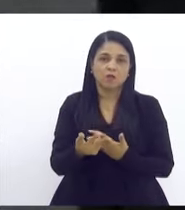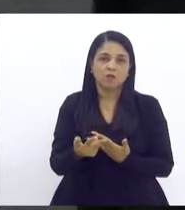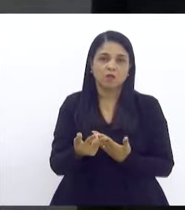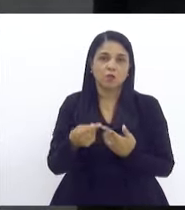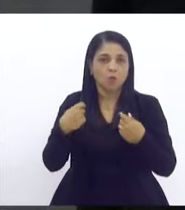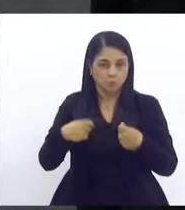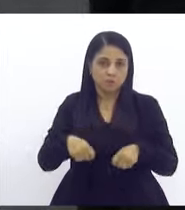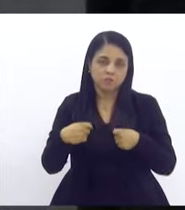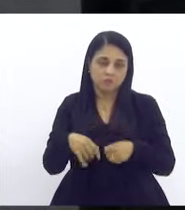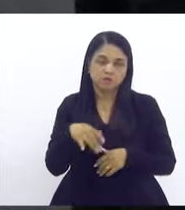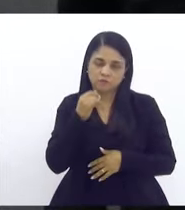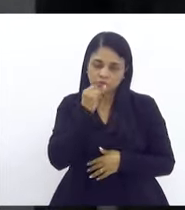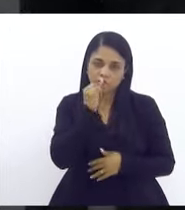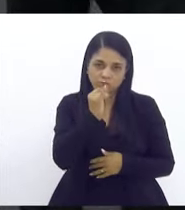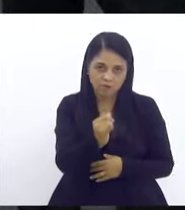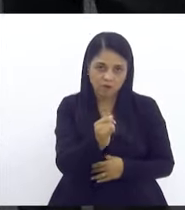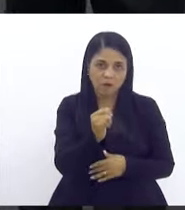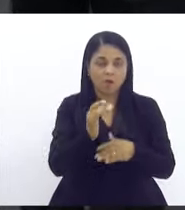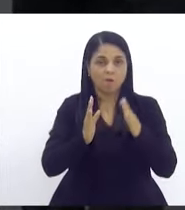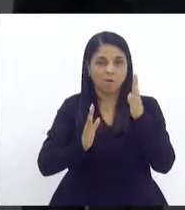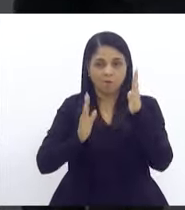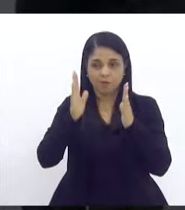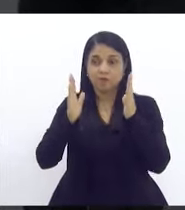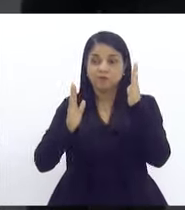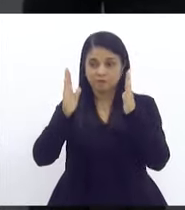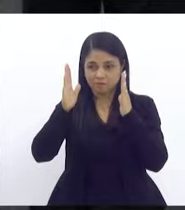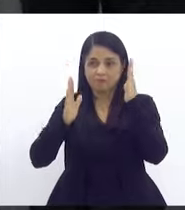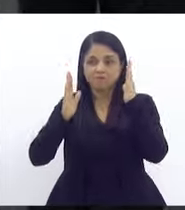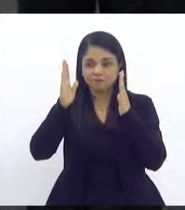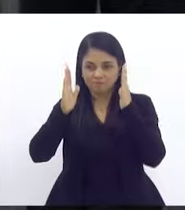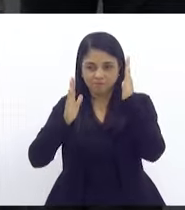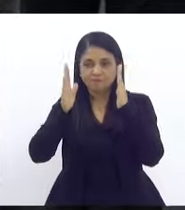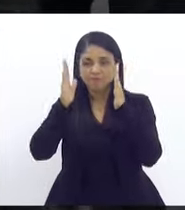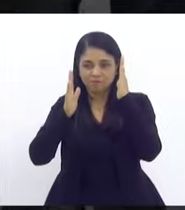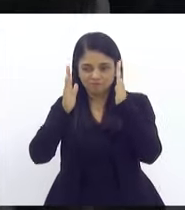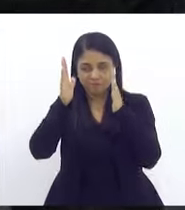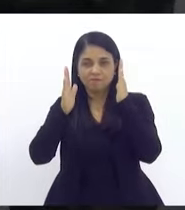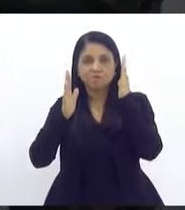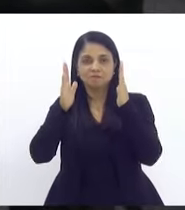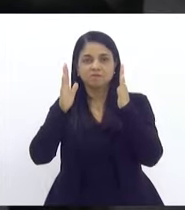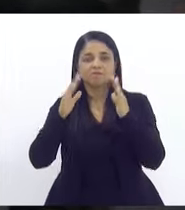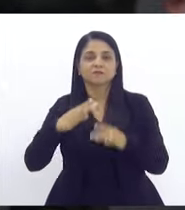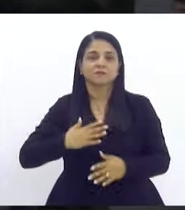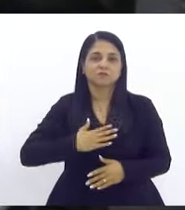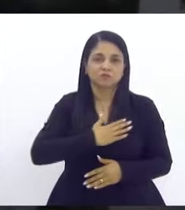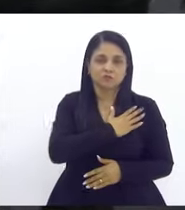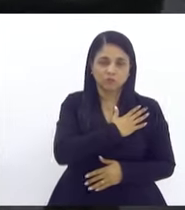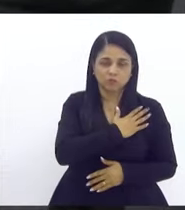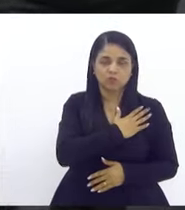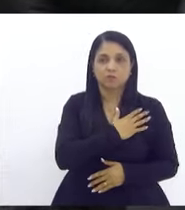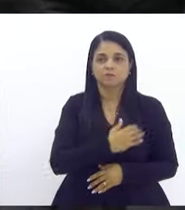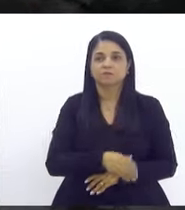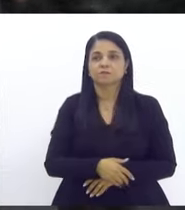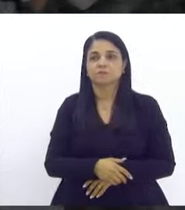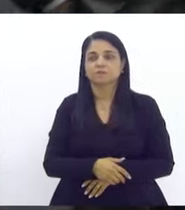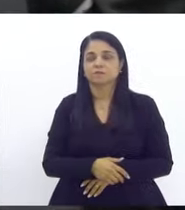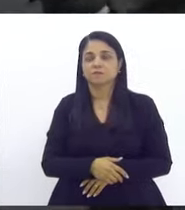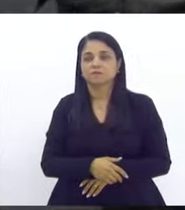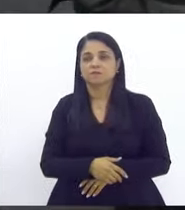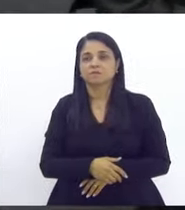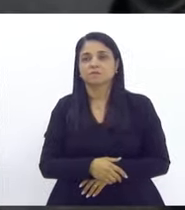uma menção a um período, escutei muito falar de ditadura e tal, mas vejo sempre um ar